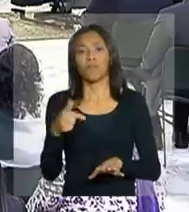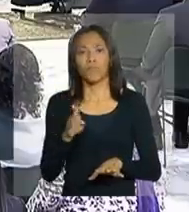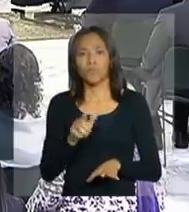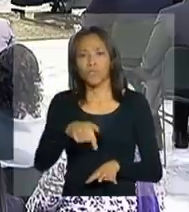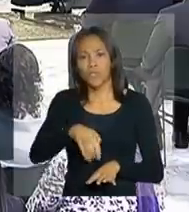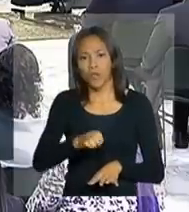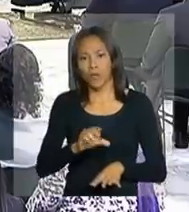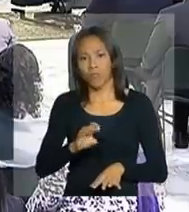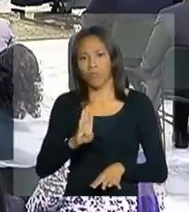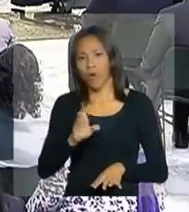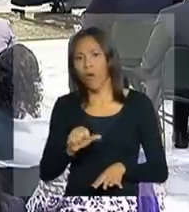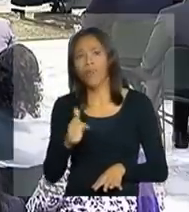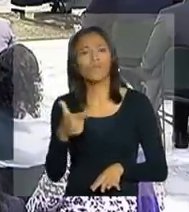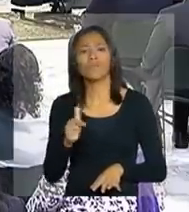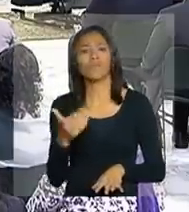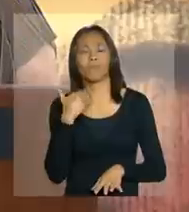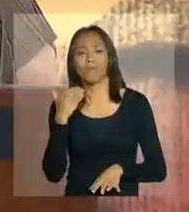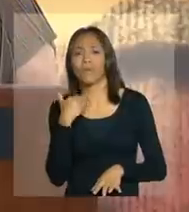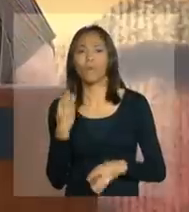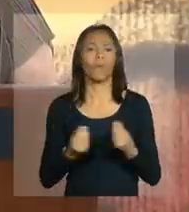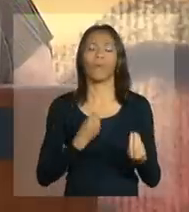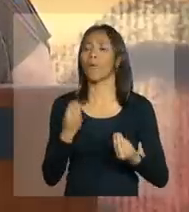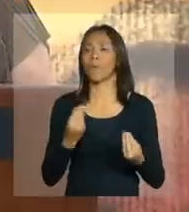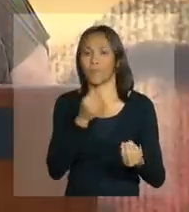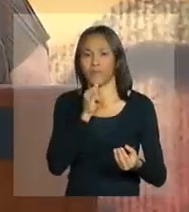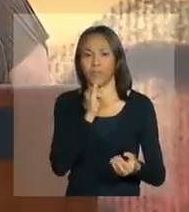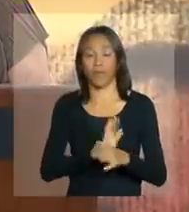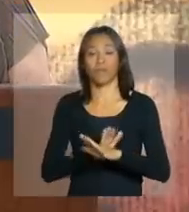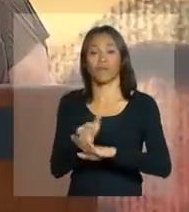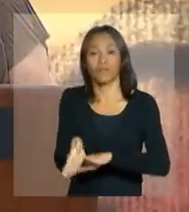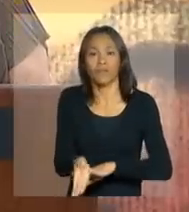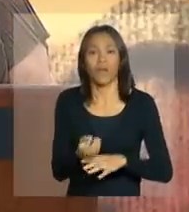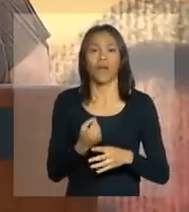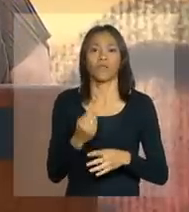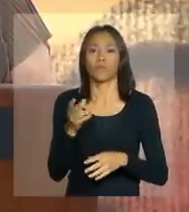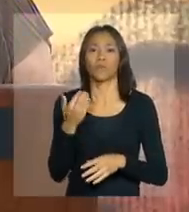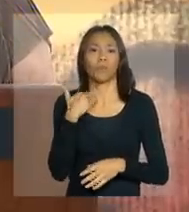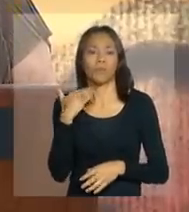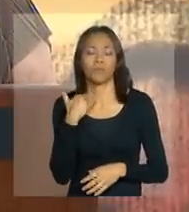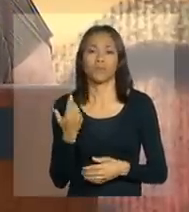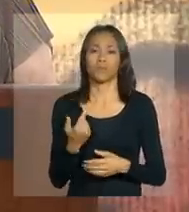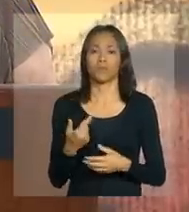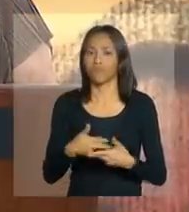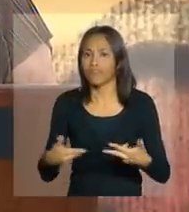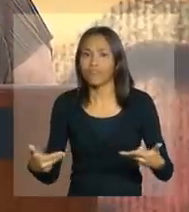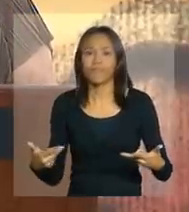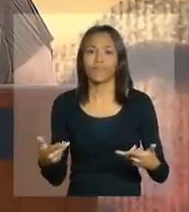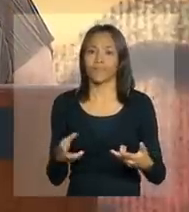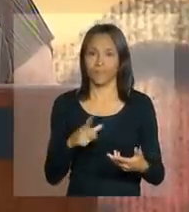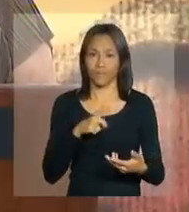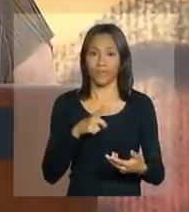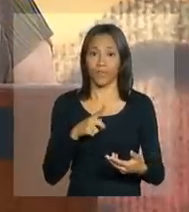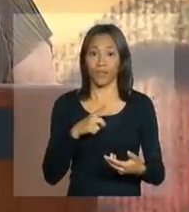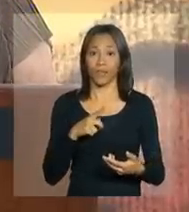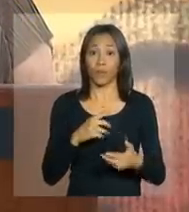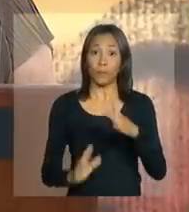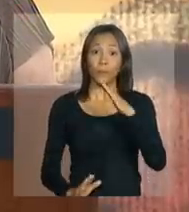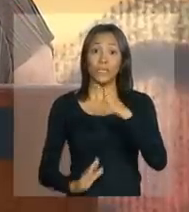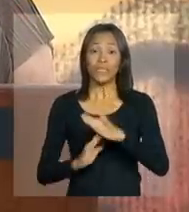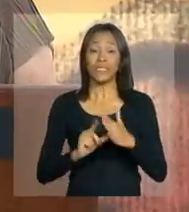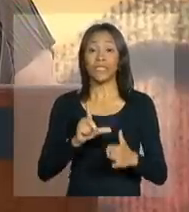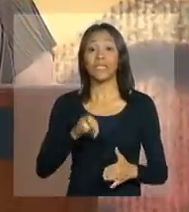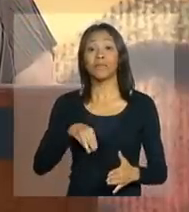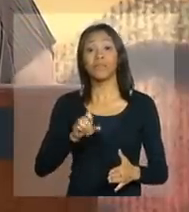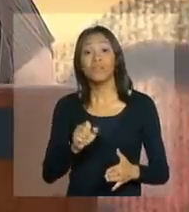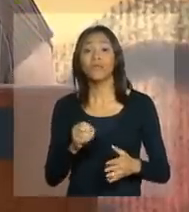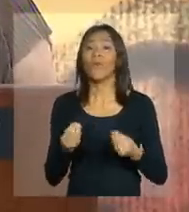bola que sofre que não tem ainda como nós se acessar no banco e ter um limite mais especial e ter um momento